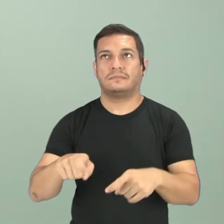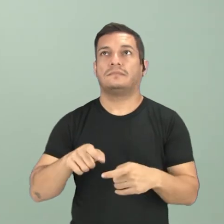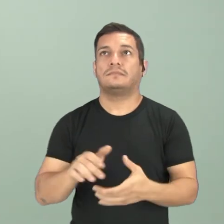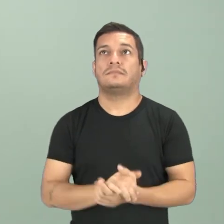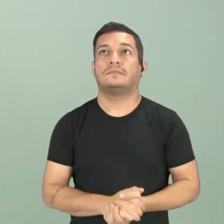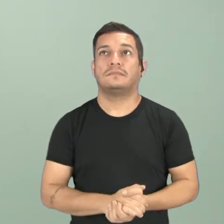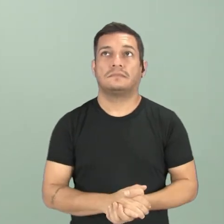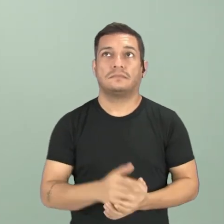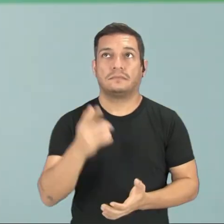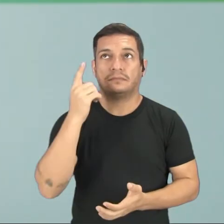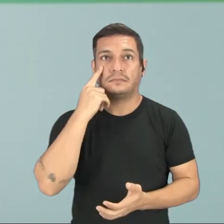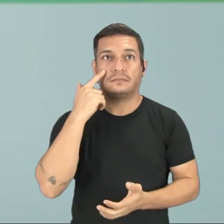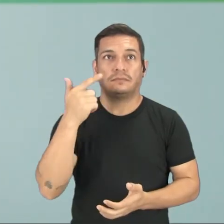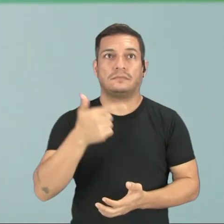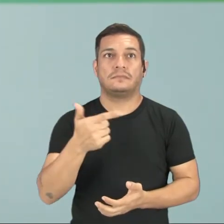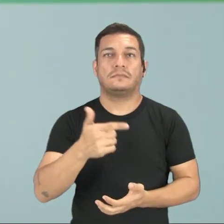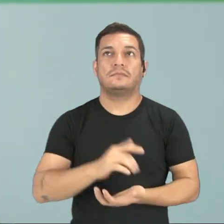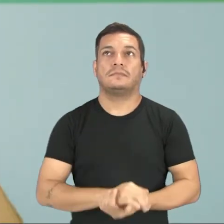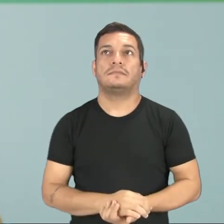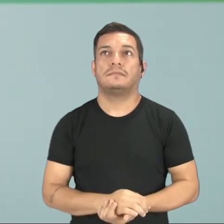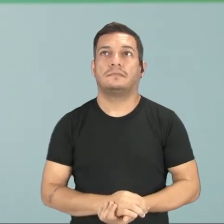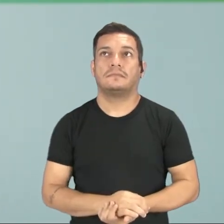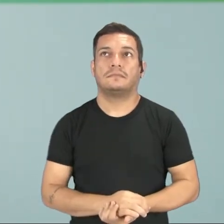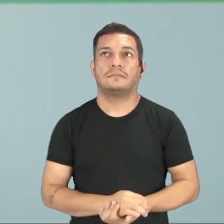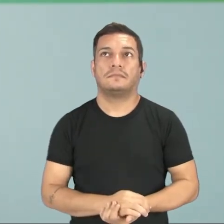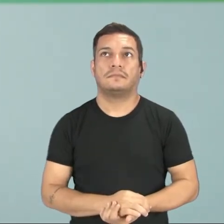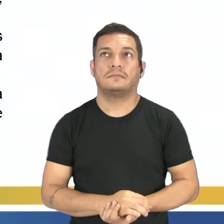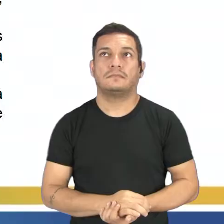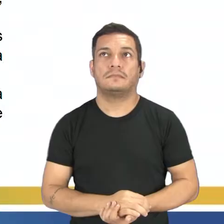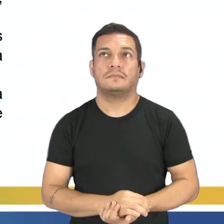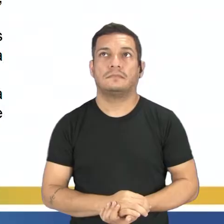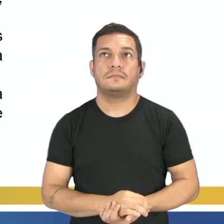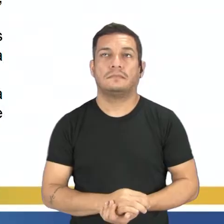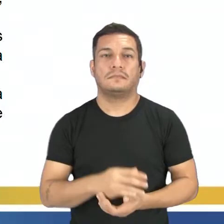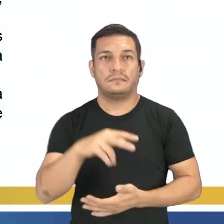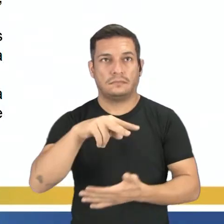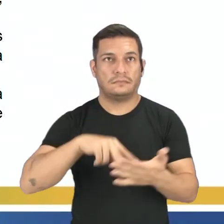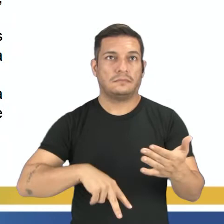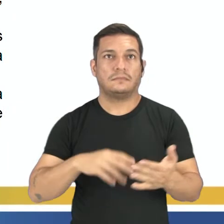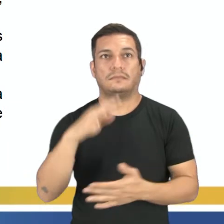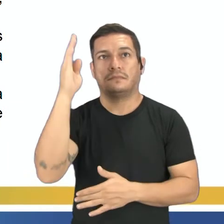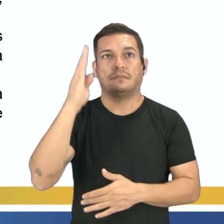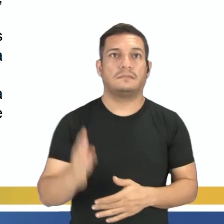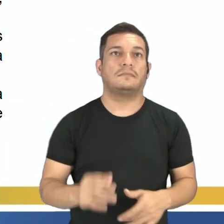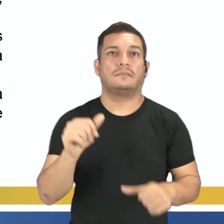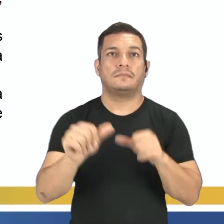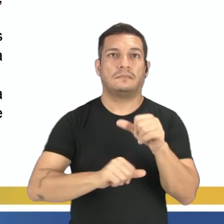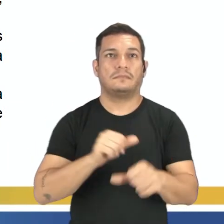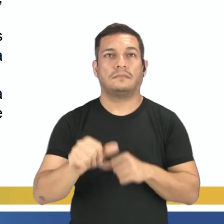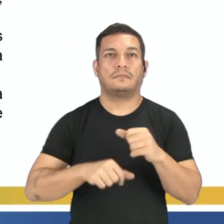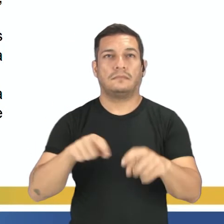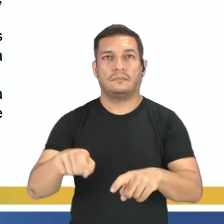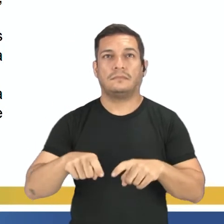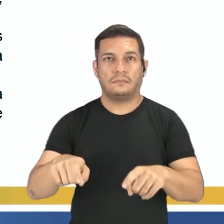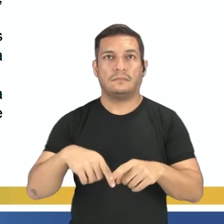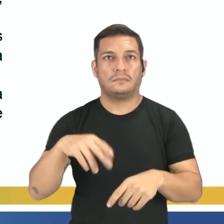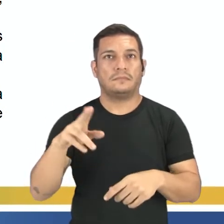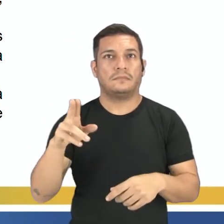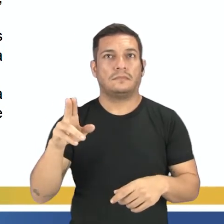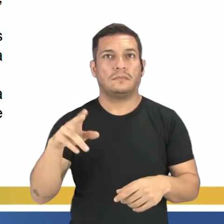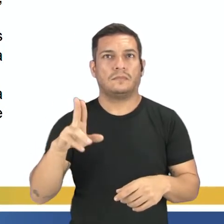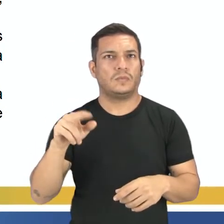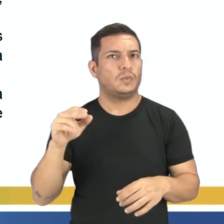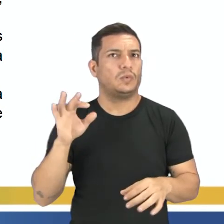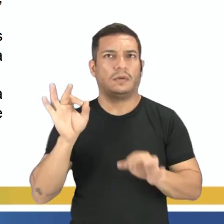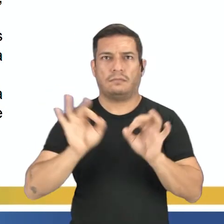agrária. Vamos para a nossa segunda questão? Acompanhem bem a leitura. No Brasil, a reforma agrária